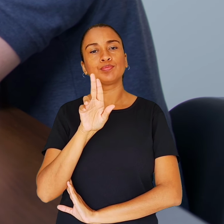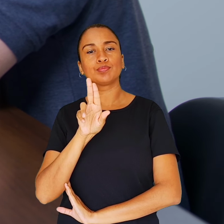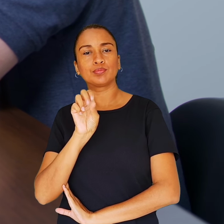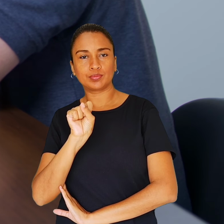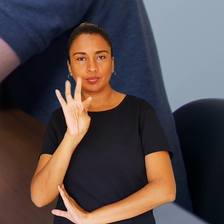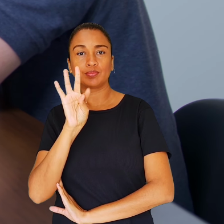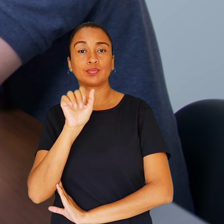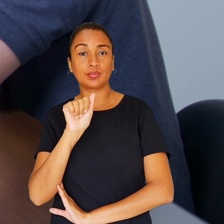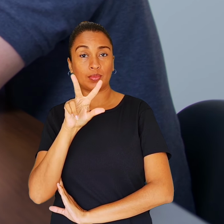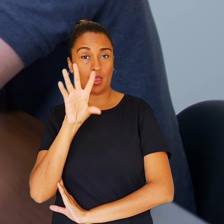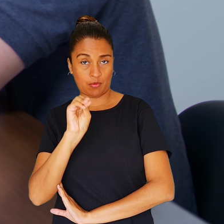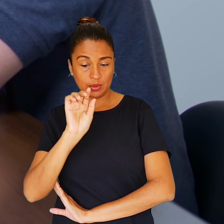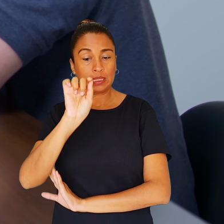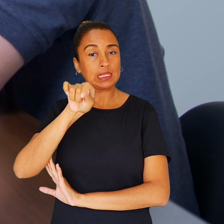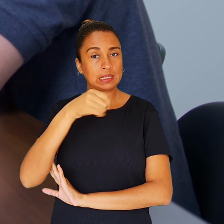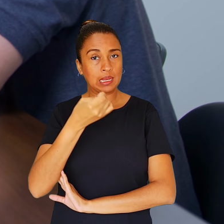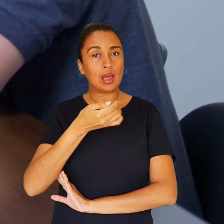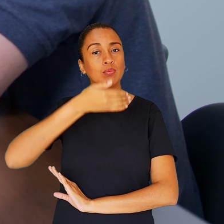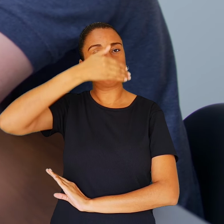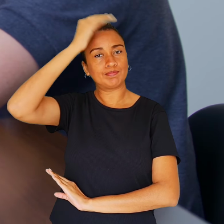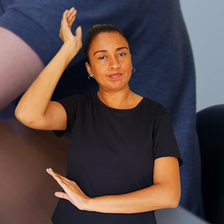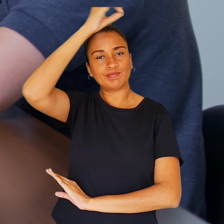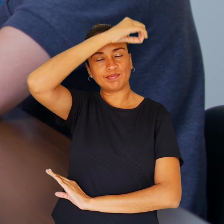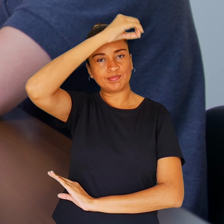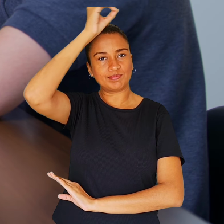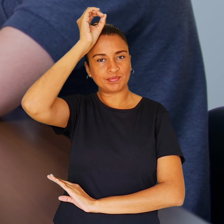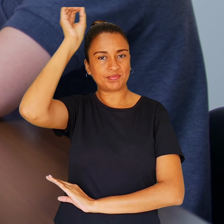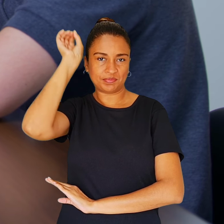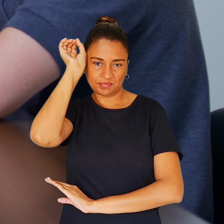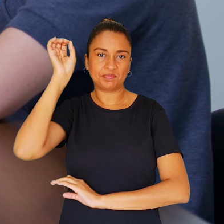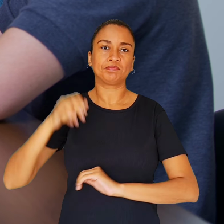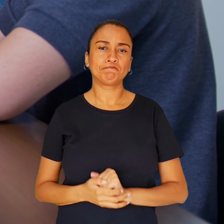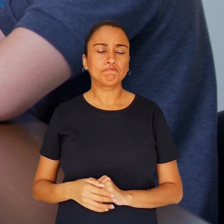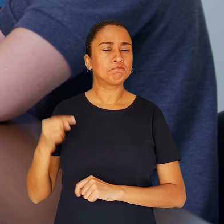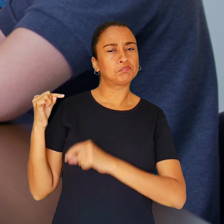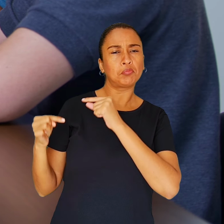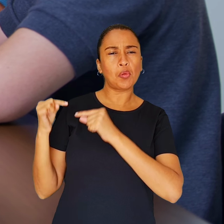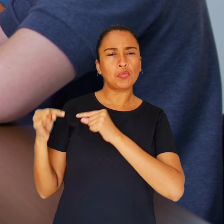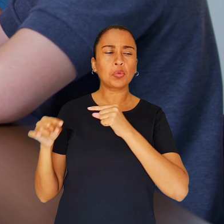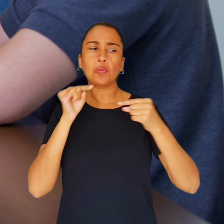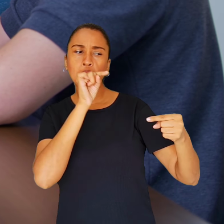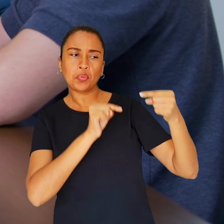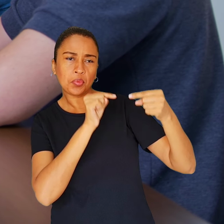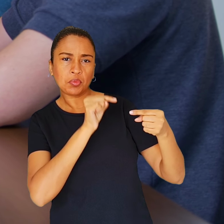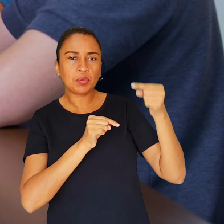Não, mas ela vai? Tu vai? Eu não sei. Isso tem que ver primeiro. Como é